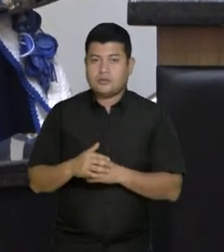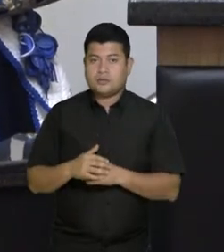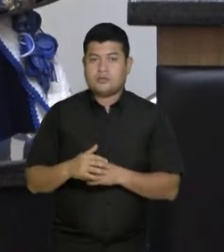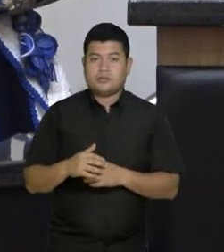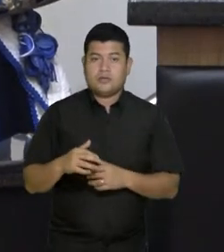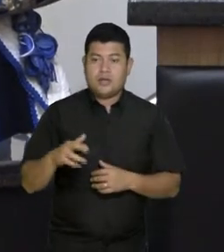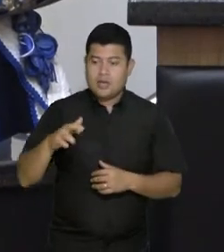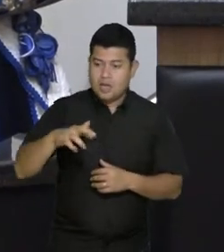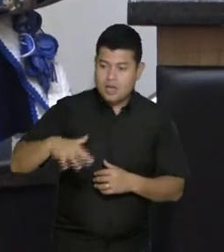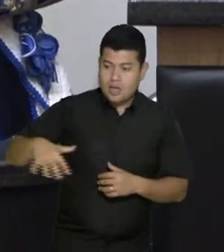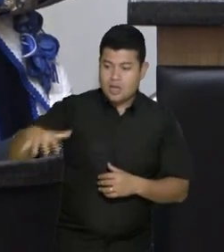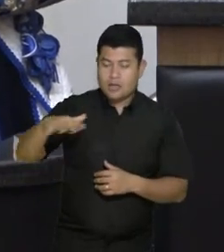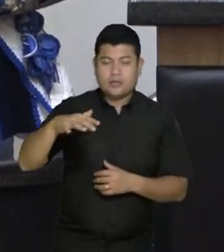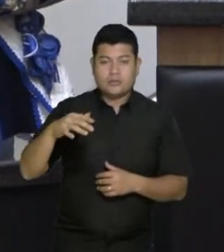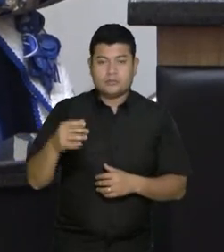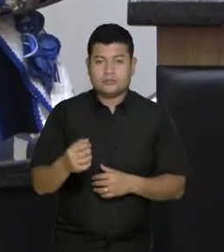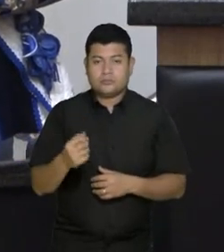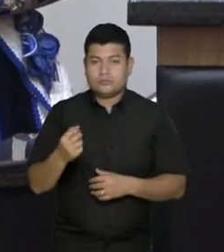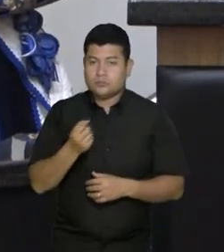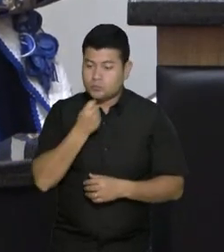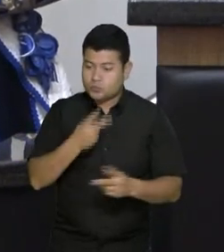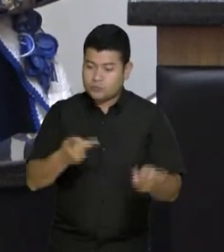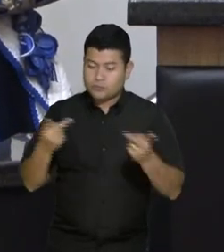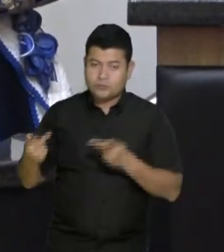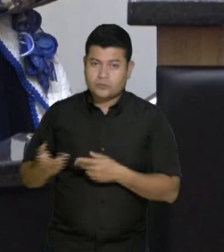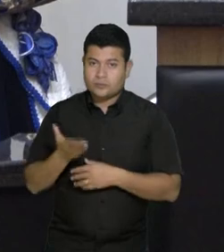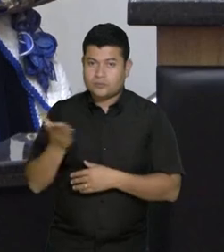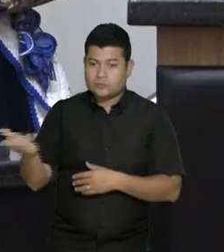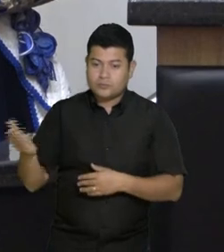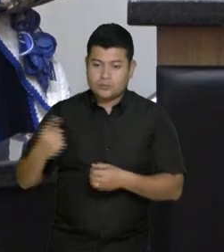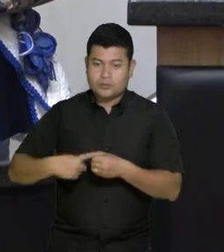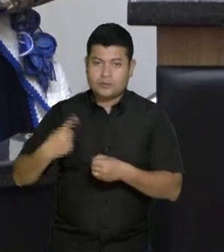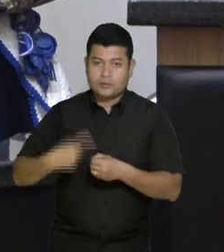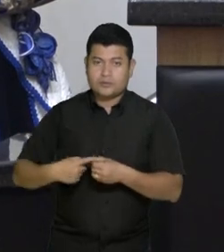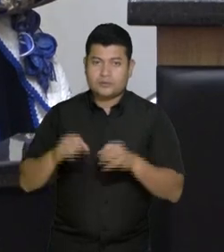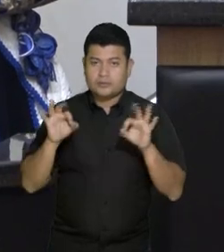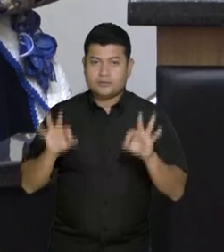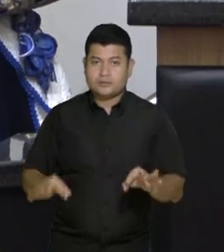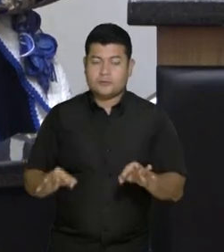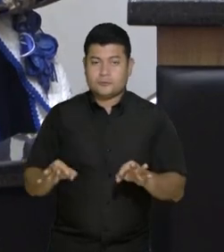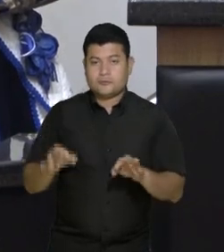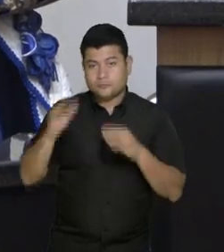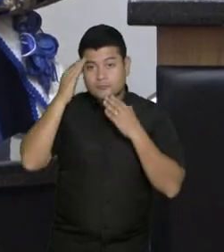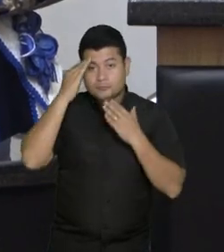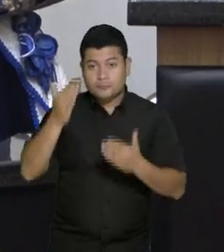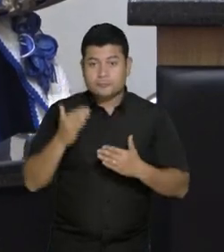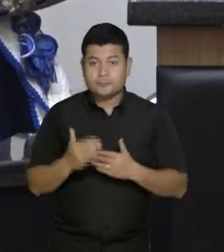Mures, serão todos muito bem-vindos à nossa cidade, com certeza. Muito obrigada.